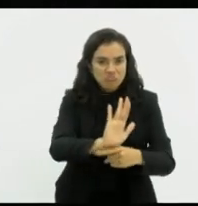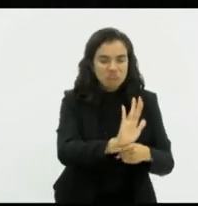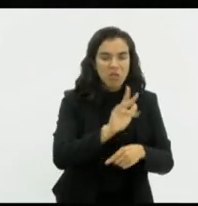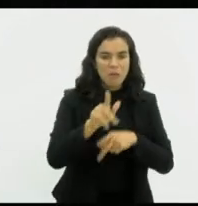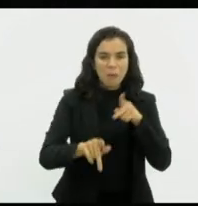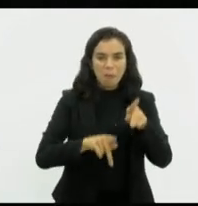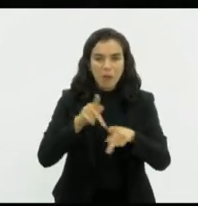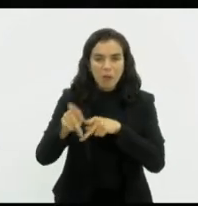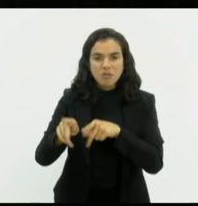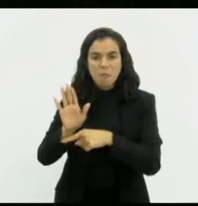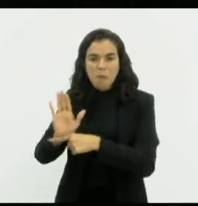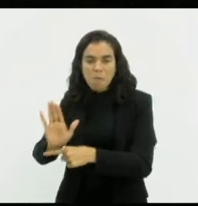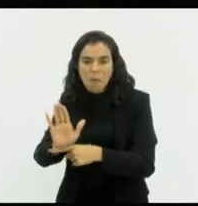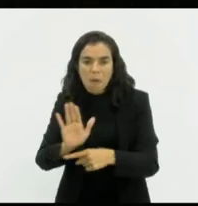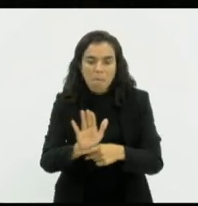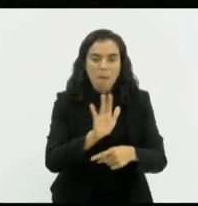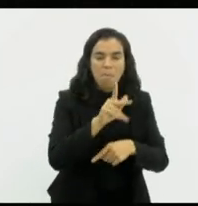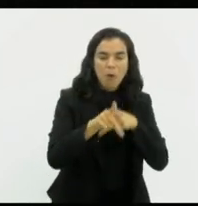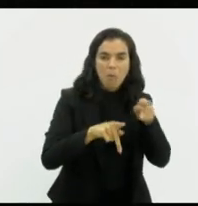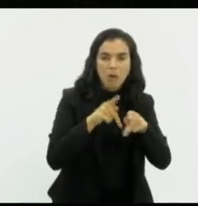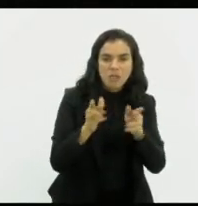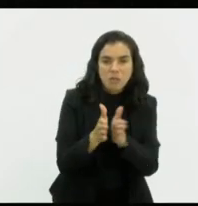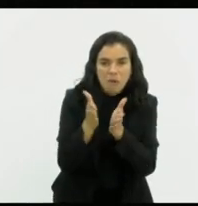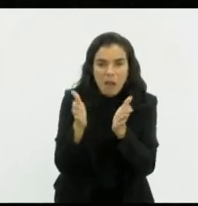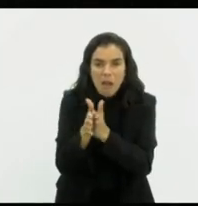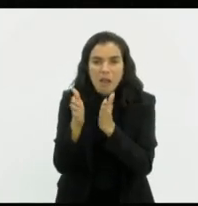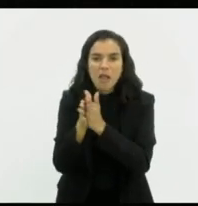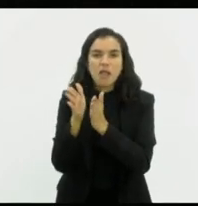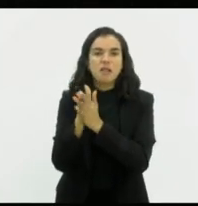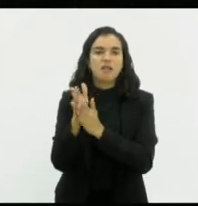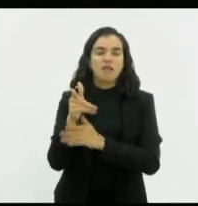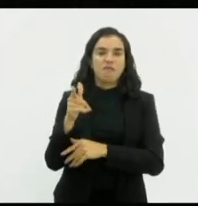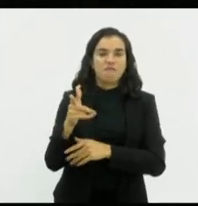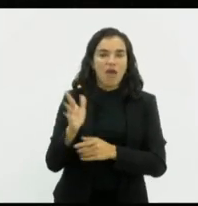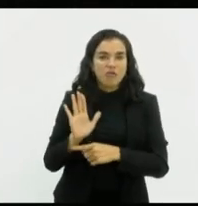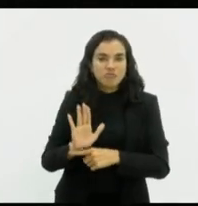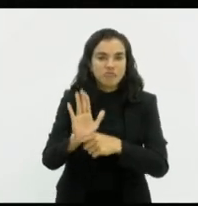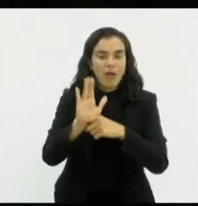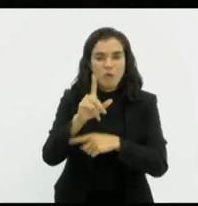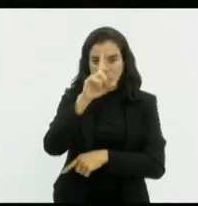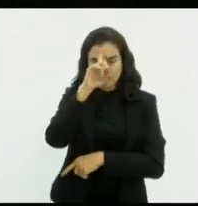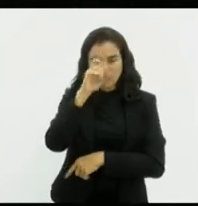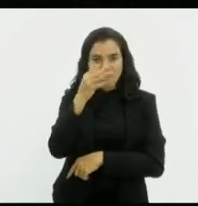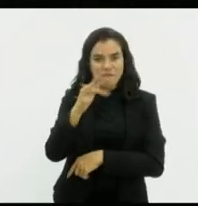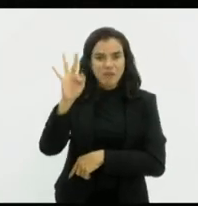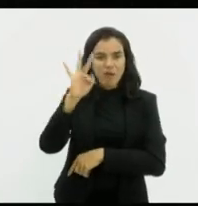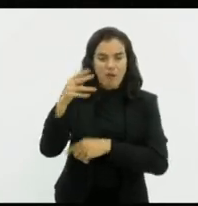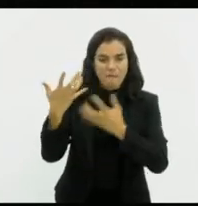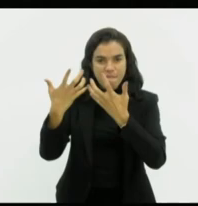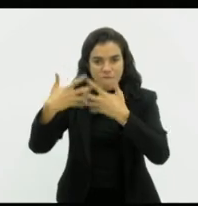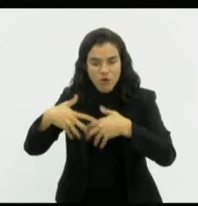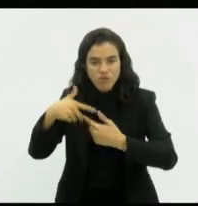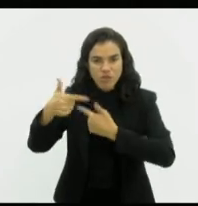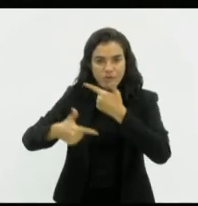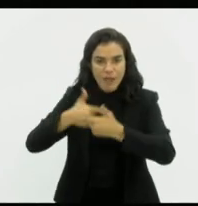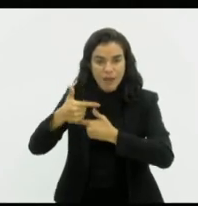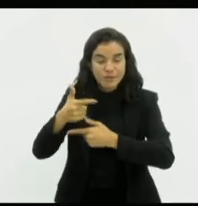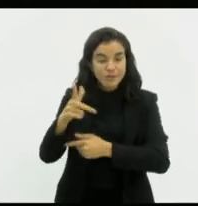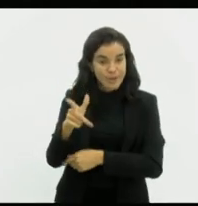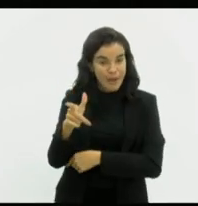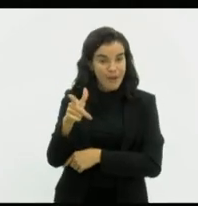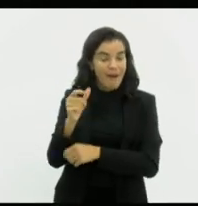população mais pobre, mais carente, e queria colocar os hospitais federais para funcionar, tendo em vista que os hospitais já não funcionavam há